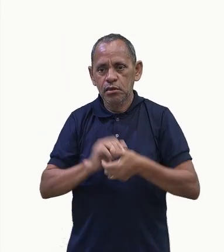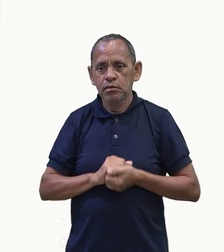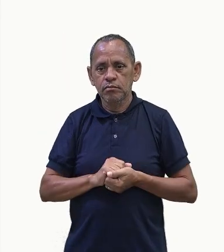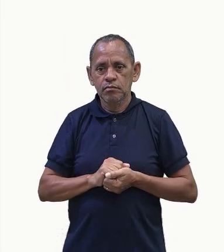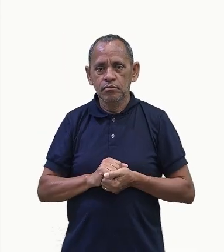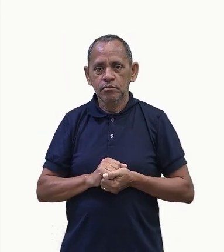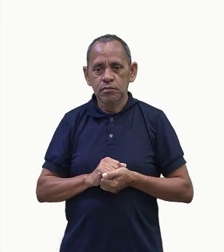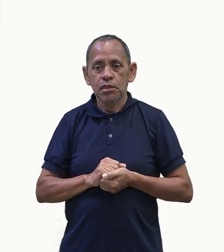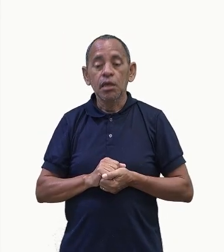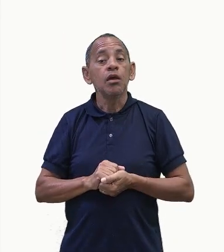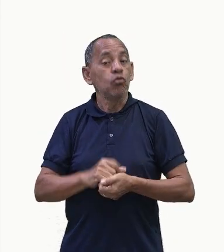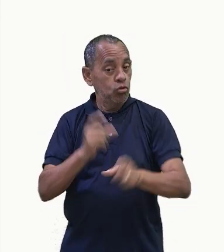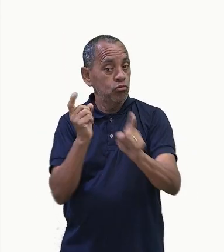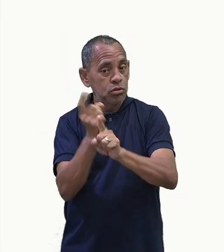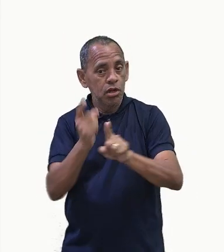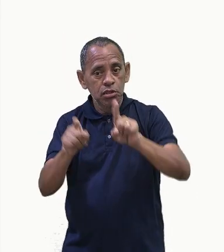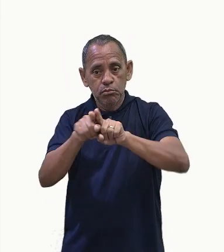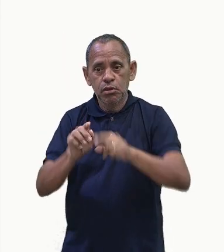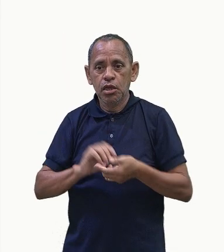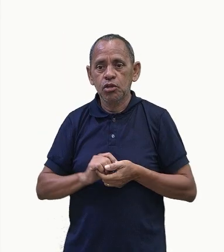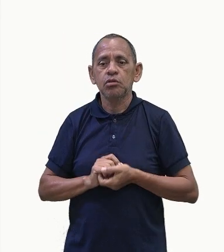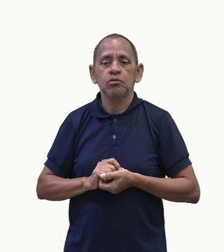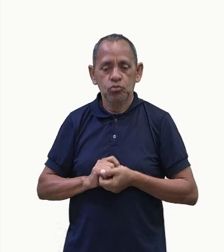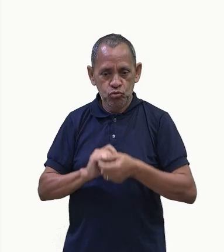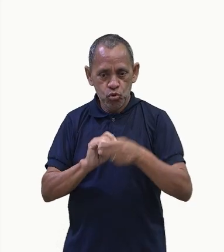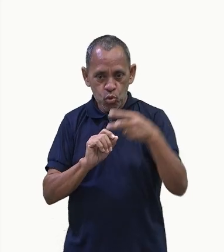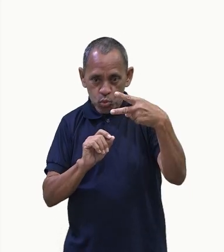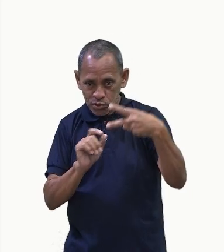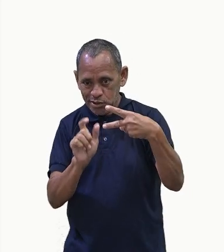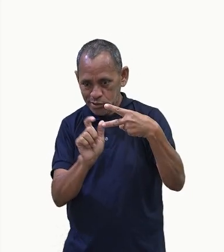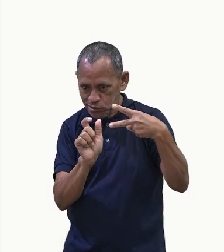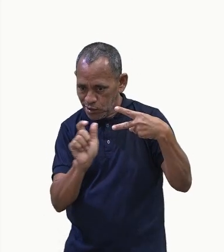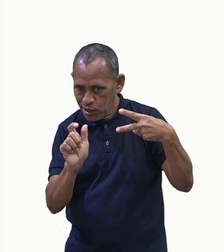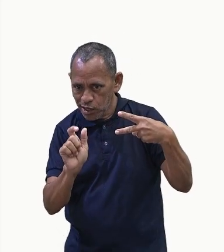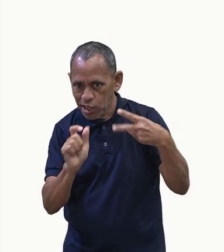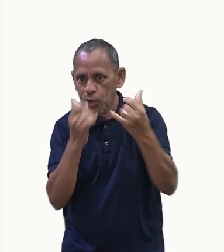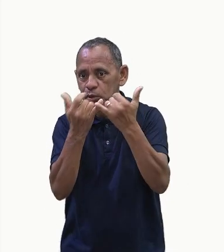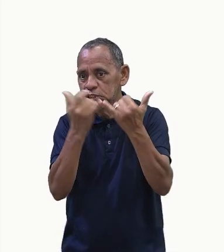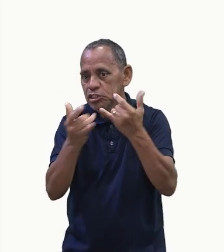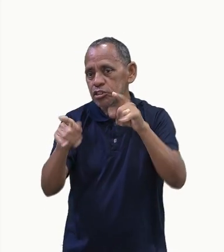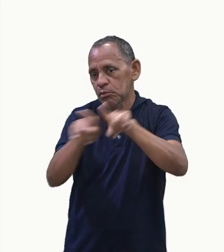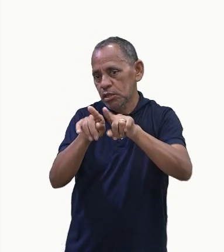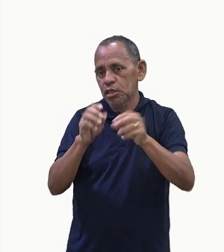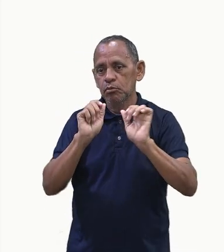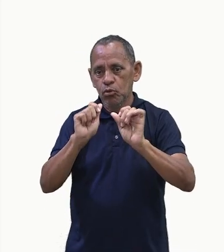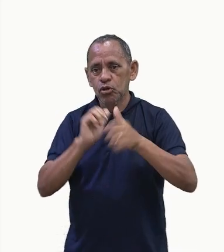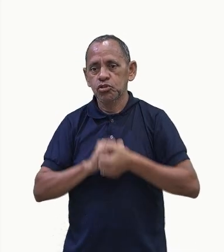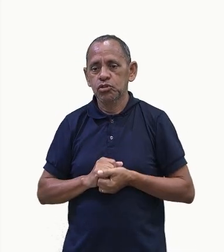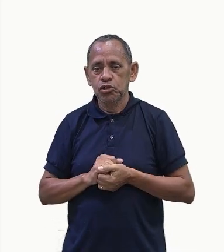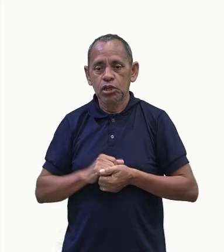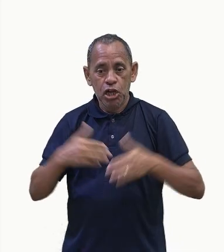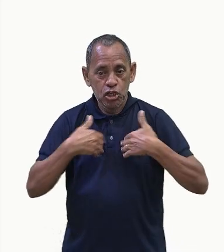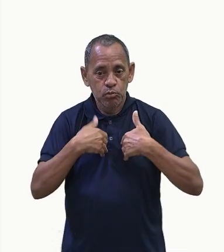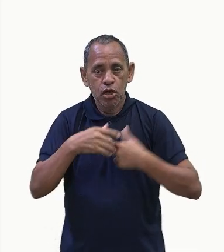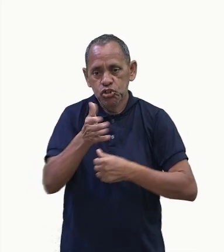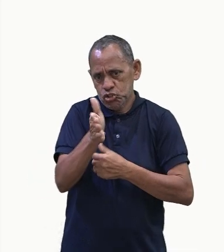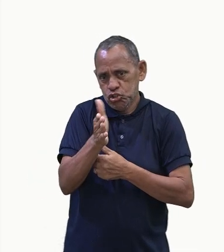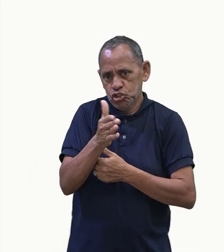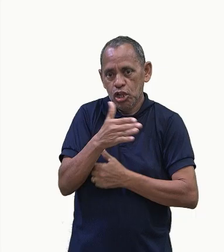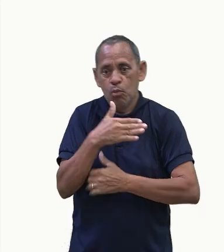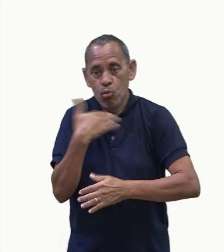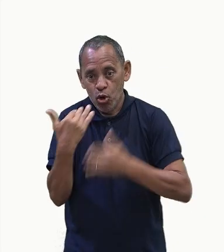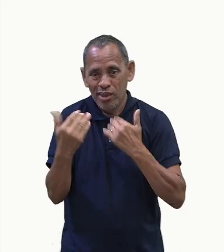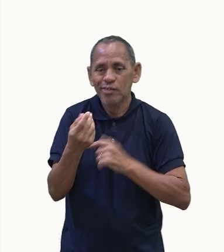a edição de genes com relação a esses animais que já foram extintos, para verificar a